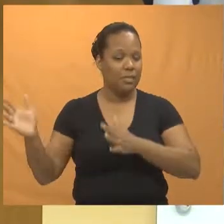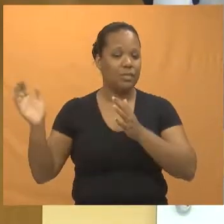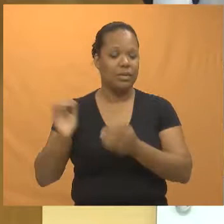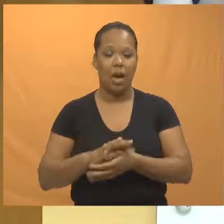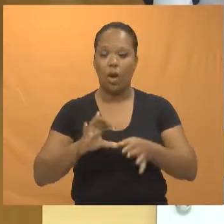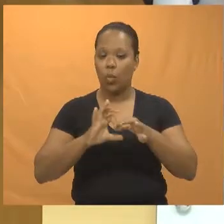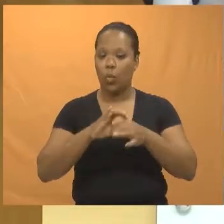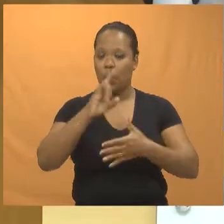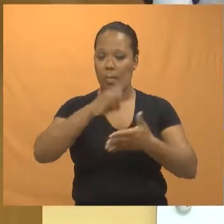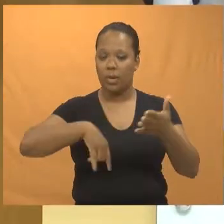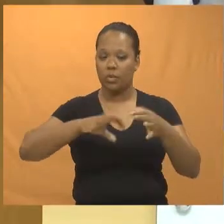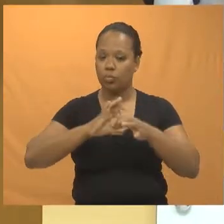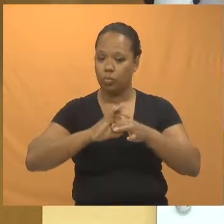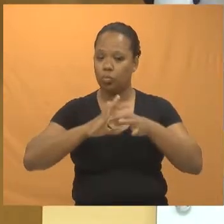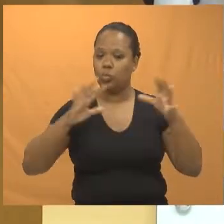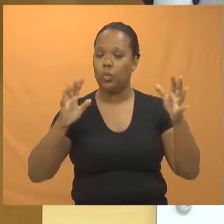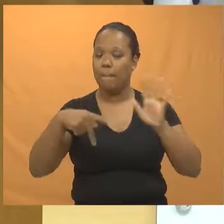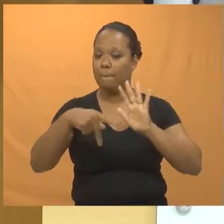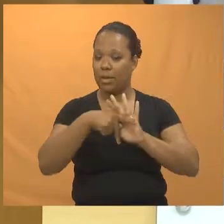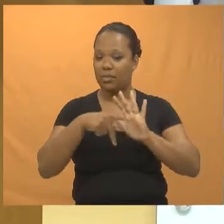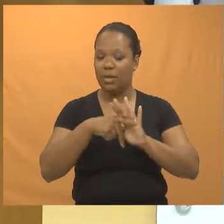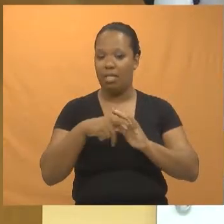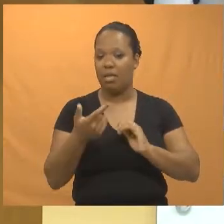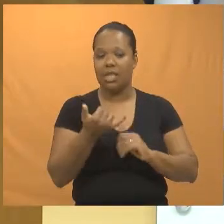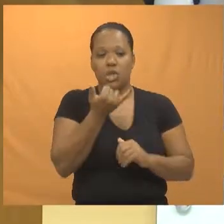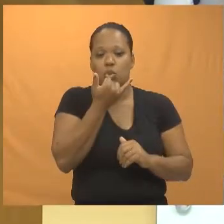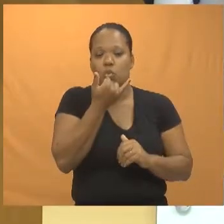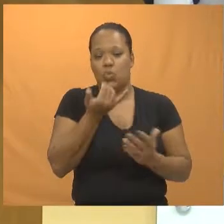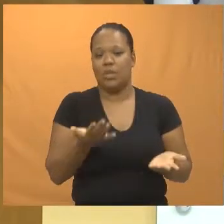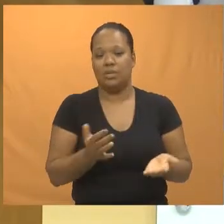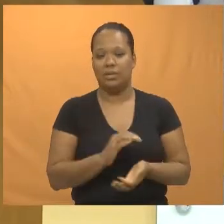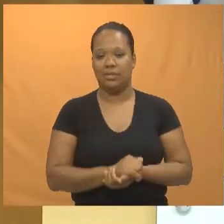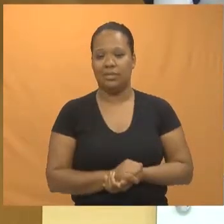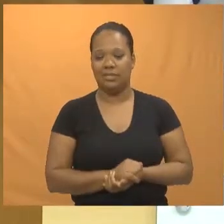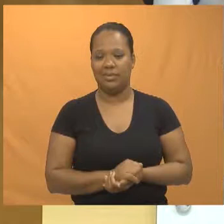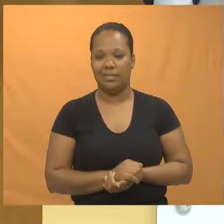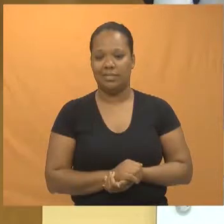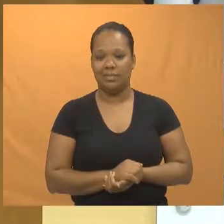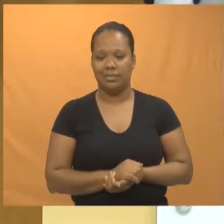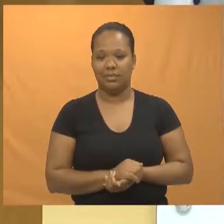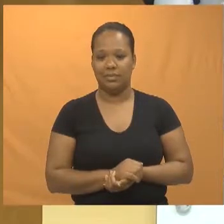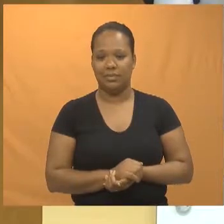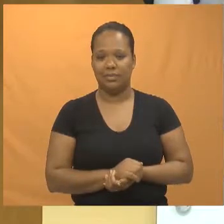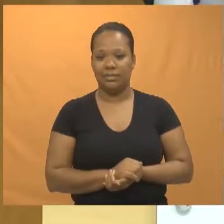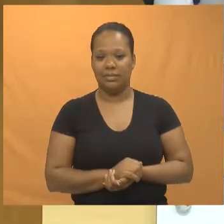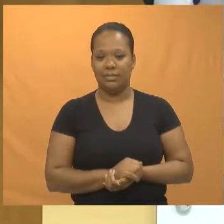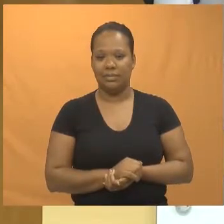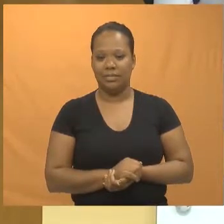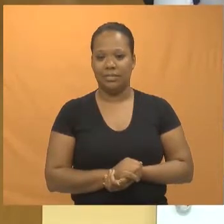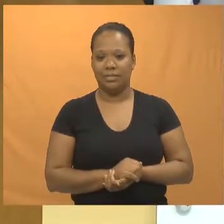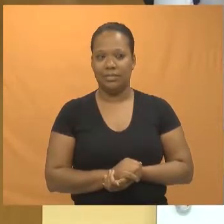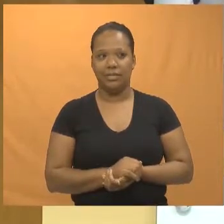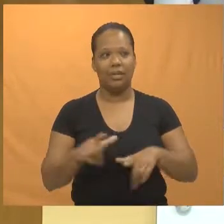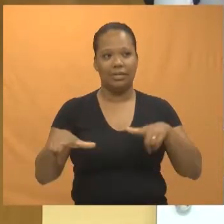autorização desse projeto, aí sim, Júlio, não vai ter mais, né? Você tem tenha a estrutura para poder fazer a